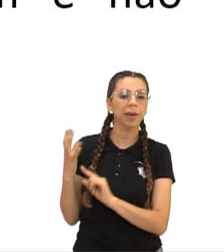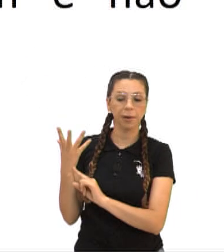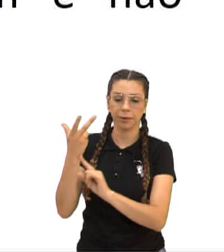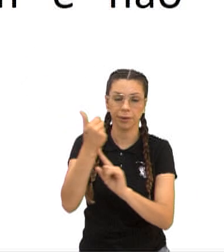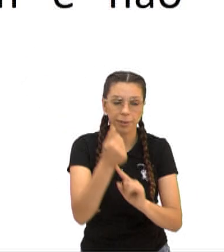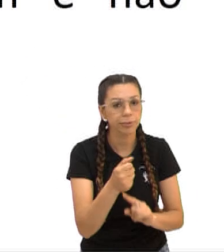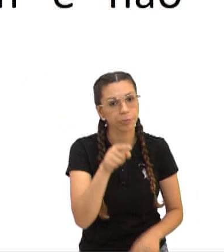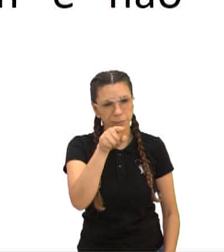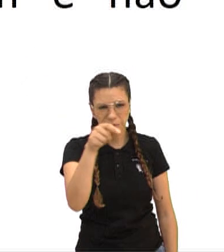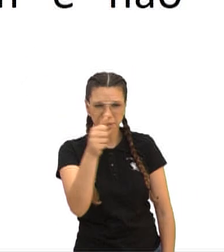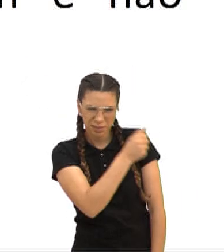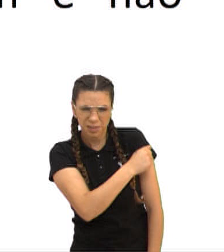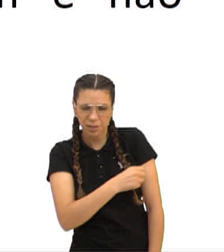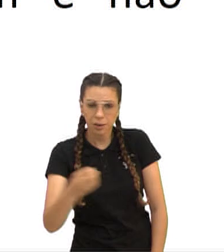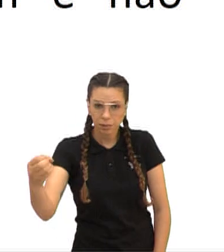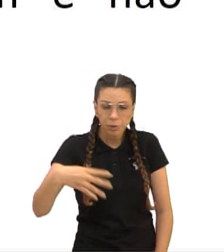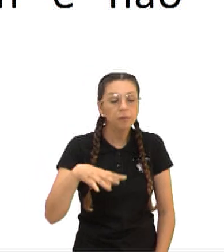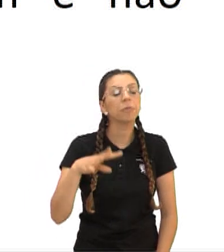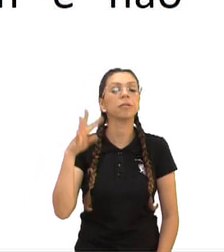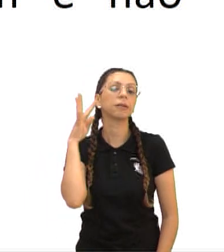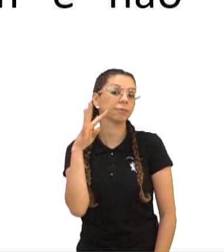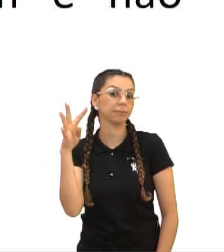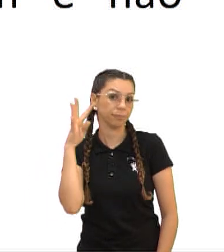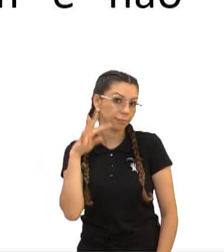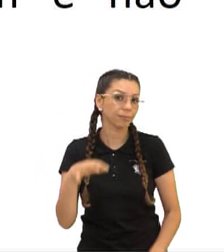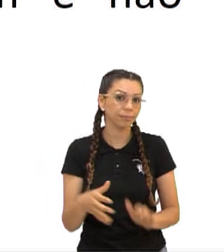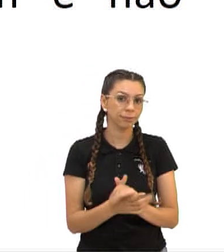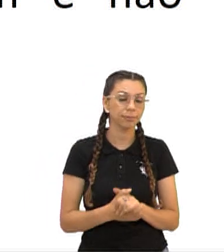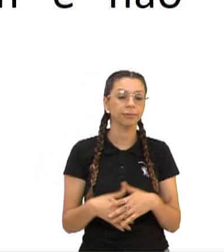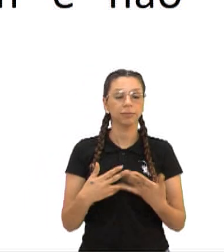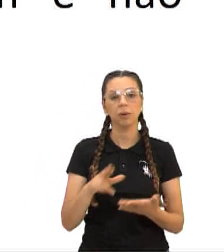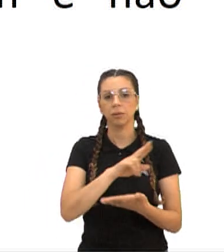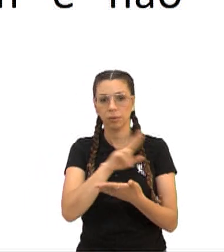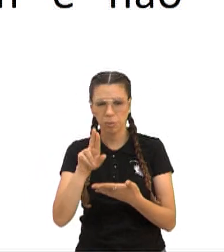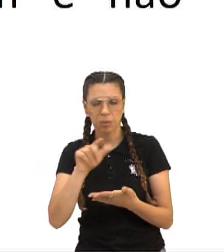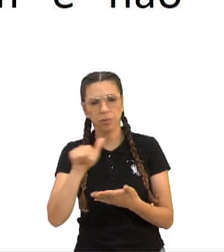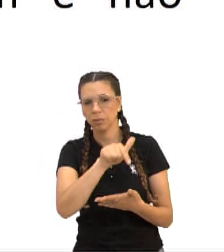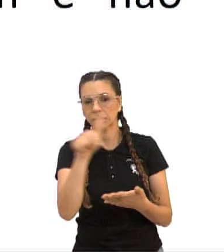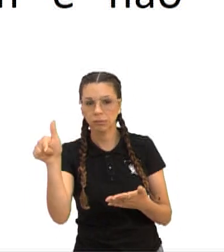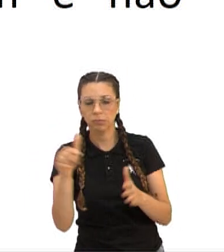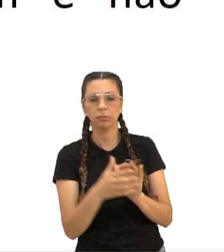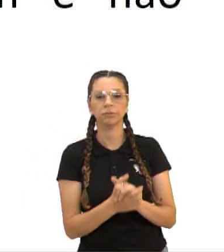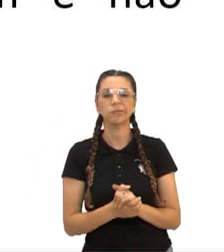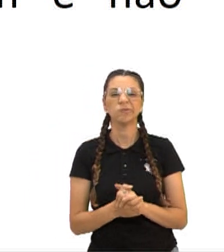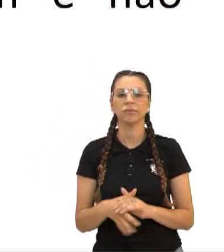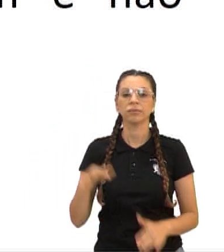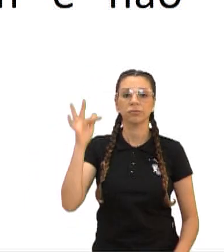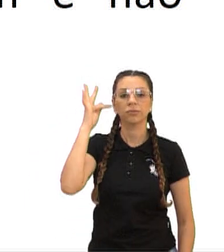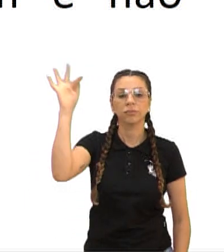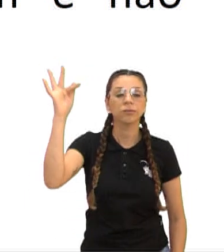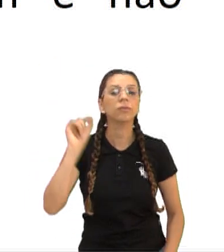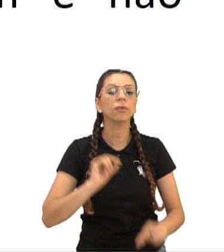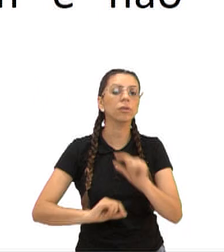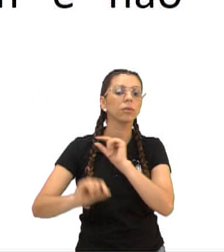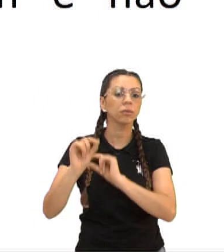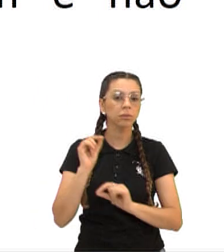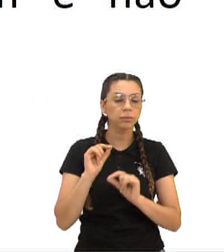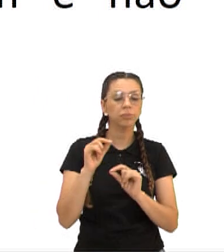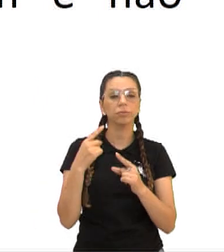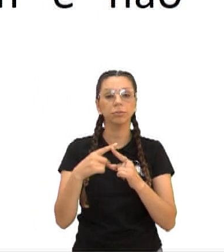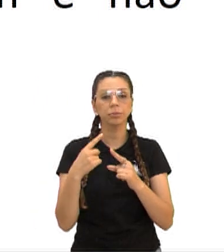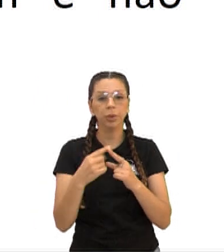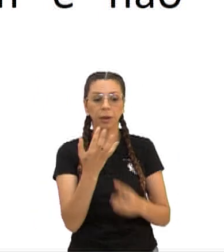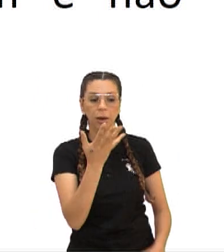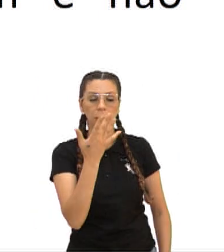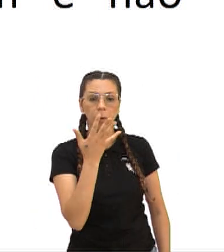novo para vocês, alunos, mas é bacana, e vocês já trabalharam com outro nome isso. Essa teoria nos ajuda a entender por que vemos as cores de